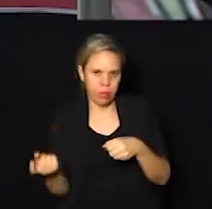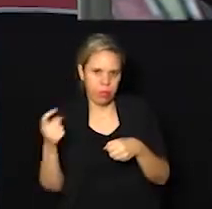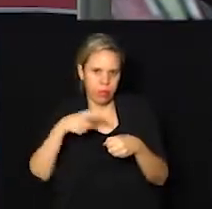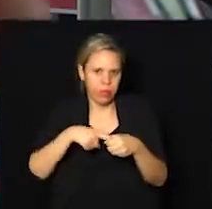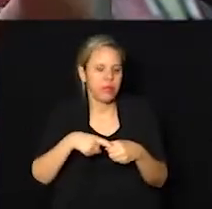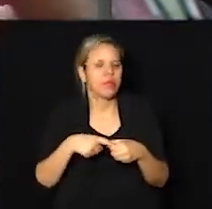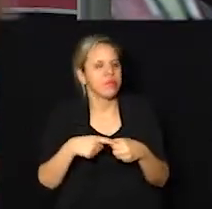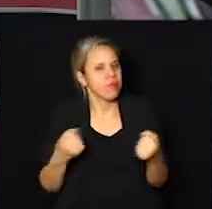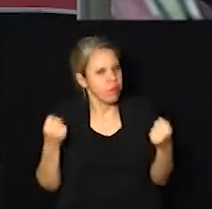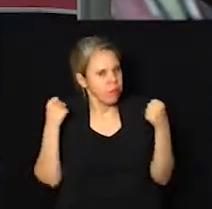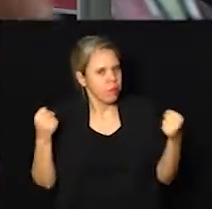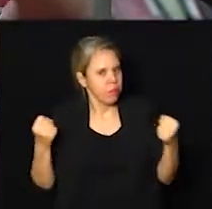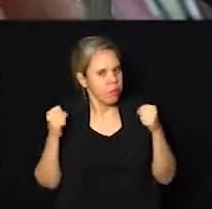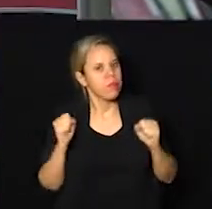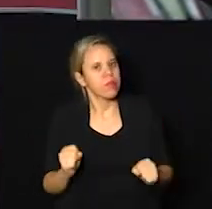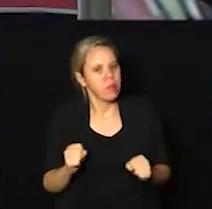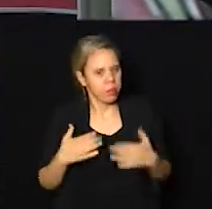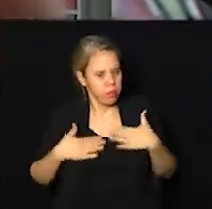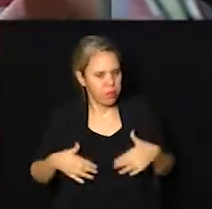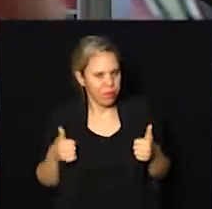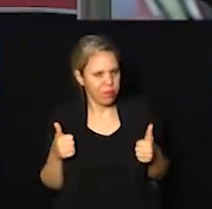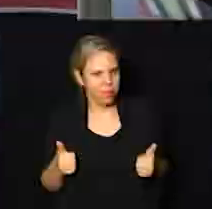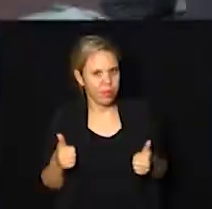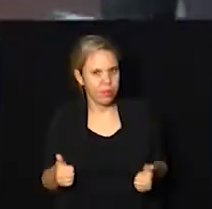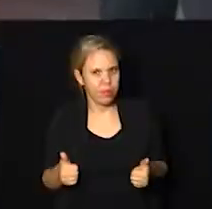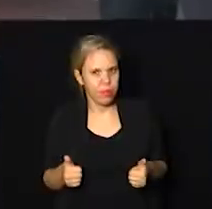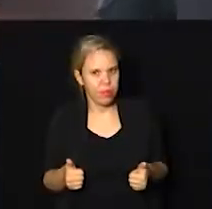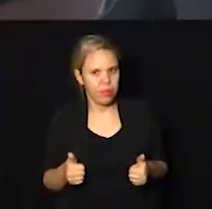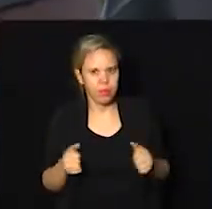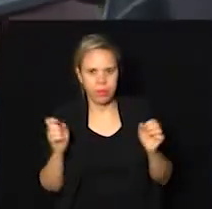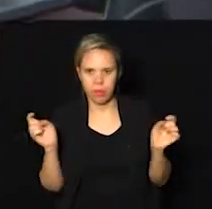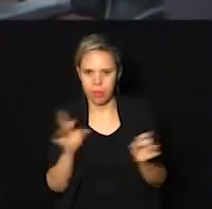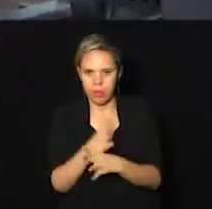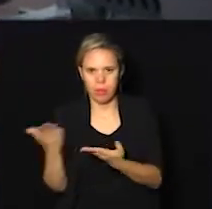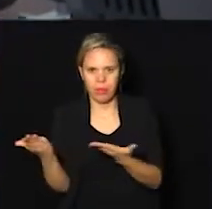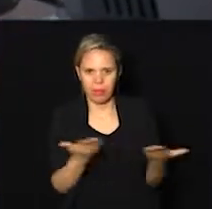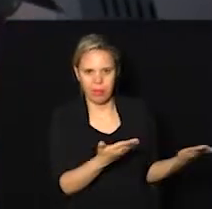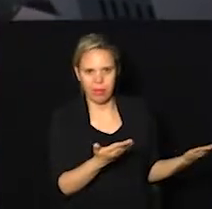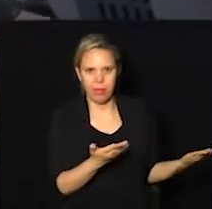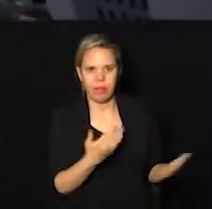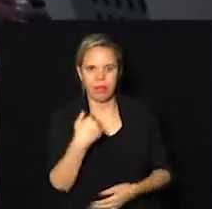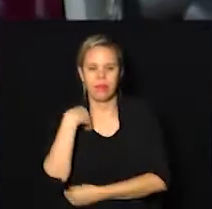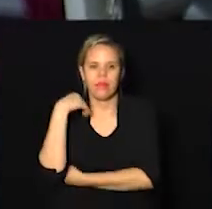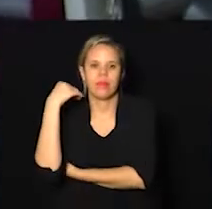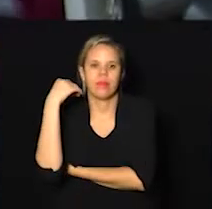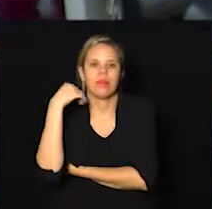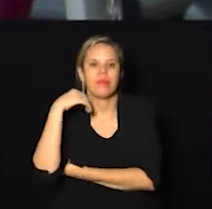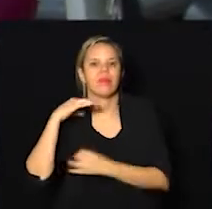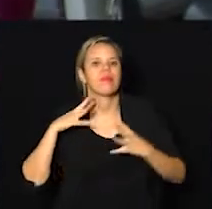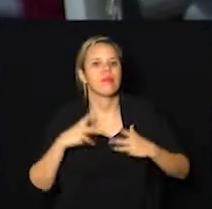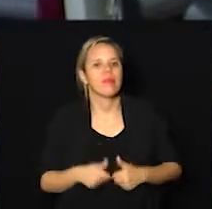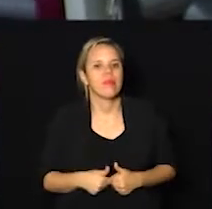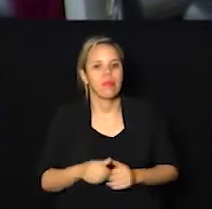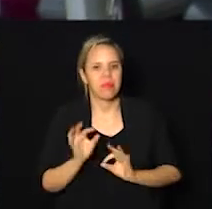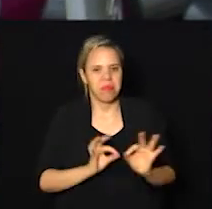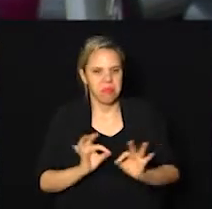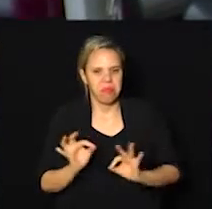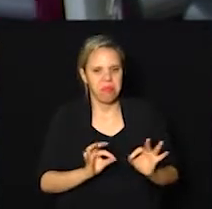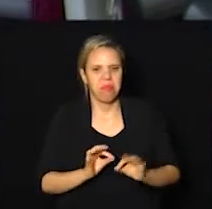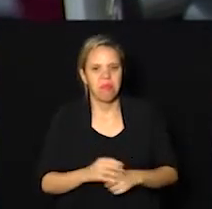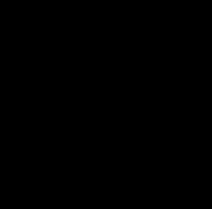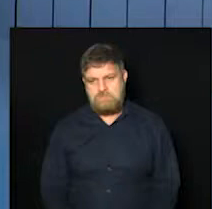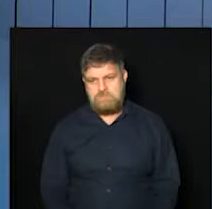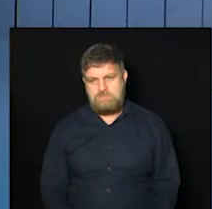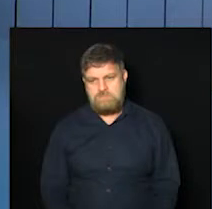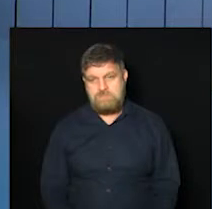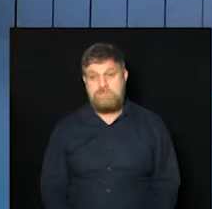pensando em voltar às atividades físicas, pode ficar tranquilo. Está tudo pronto para você. Está tudo muito limpinho e eles estão muito bem